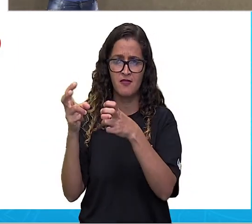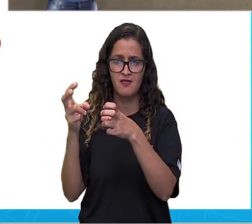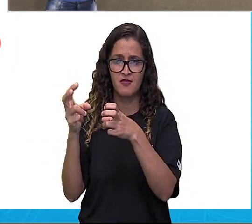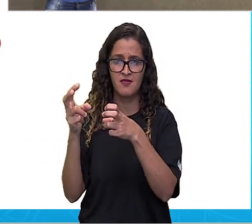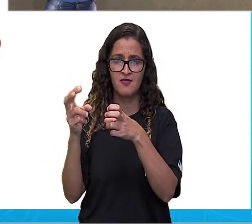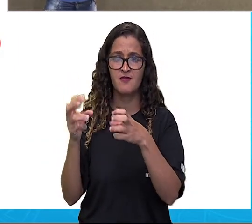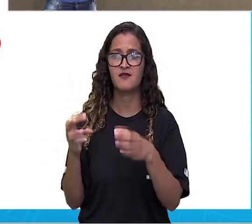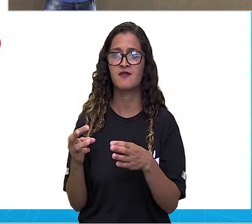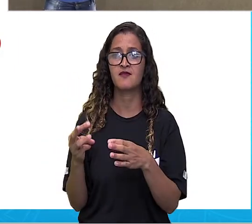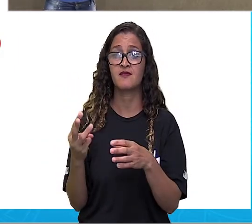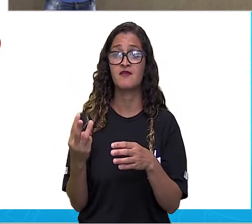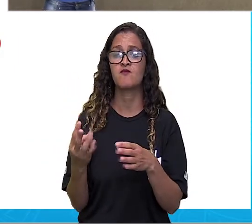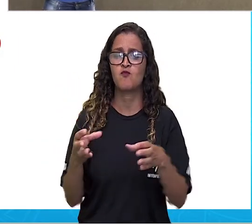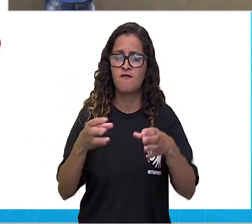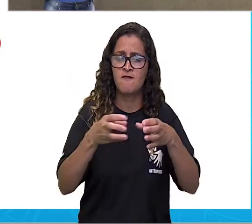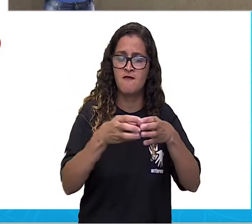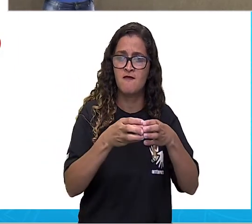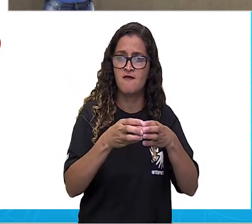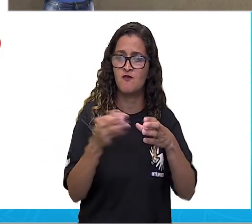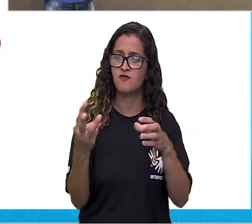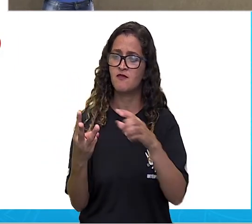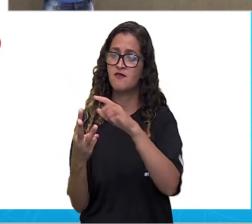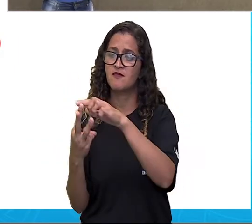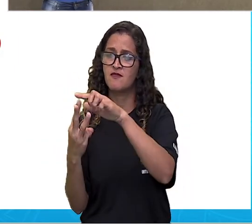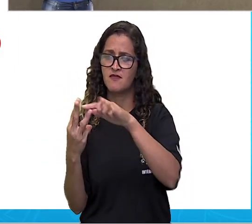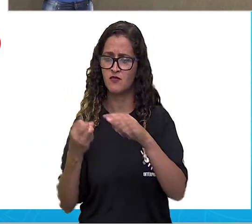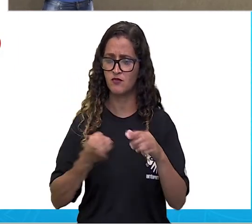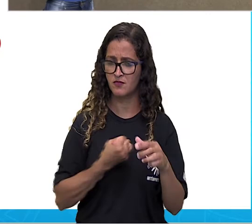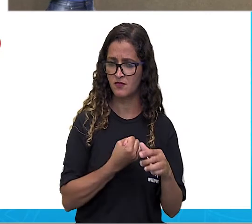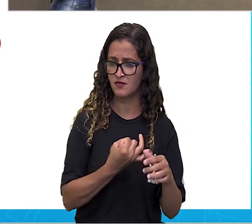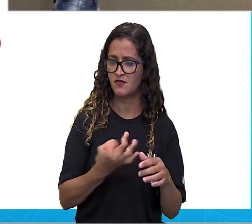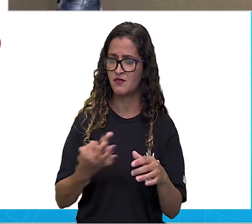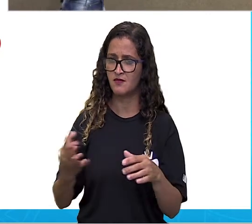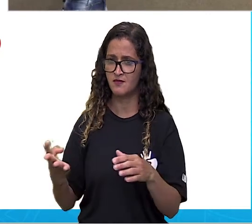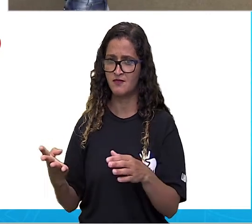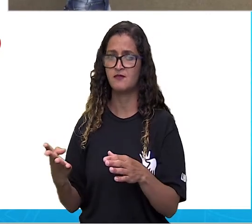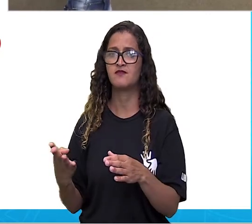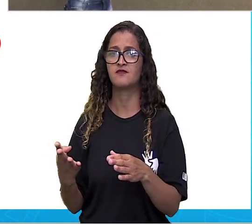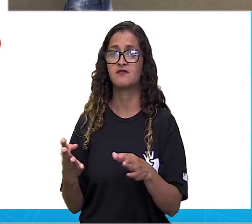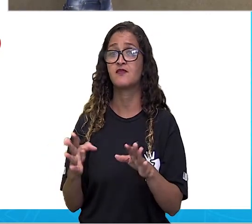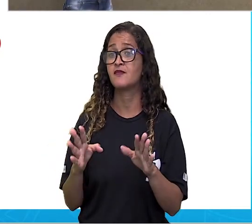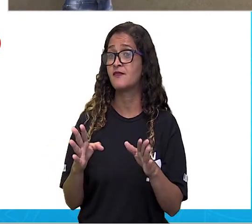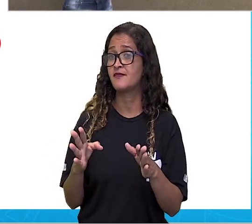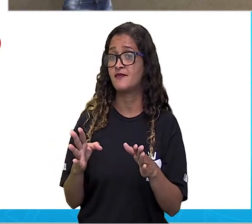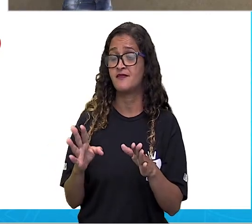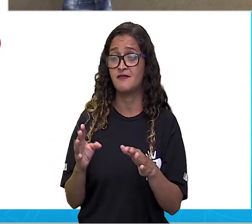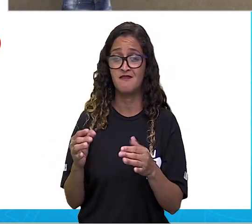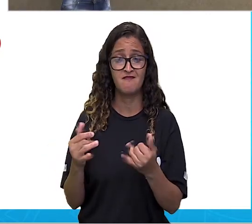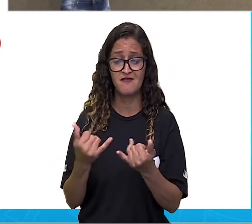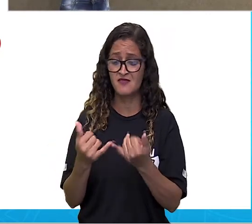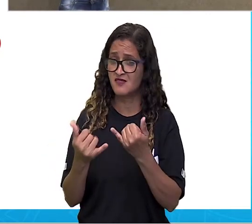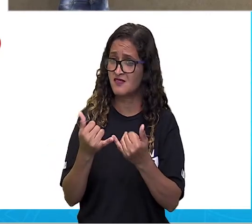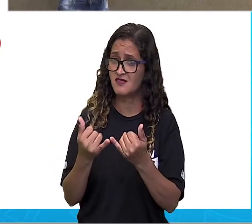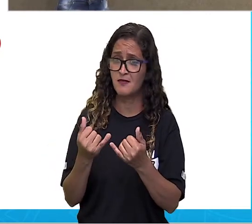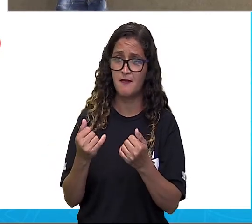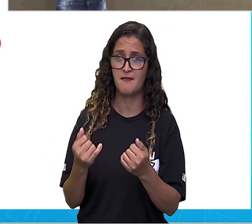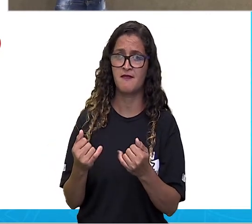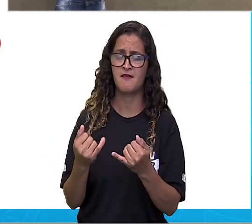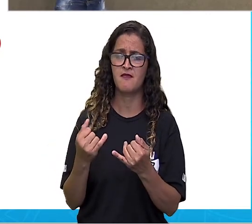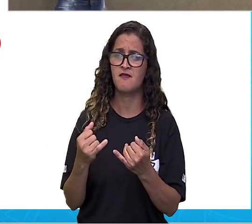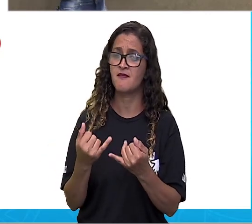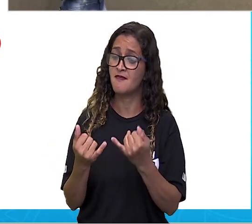agrupar de três em três, também por quantidade. Mesmo que eles tenham semelhanças, porque eles